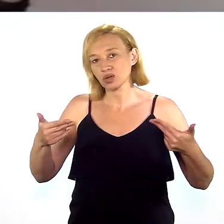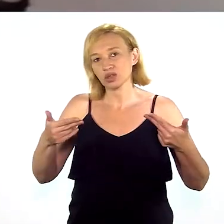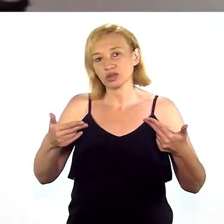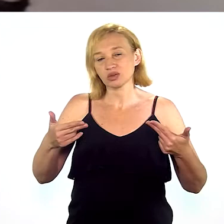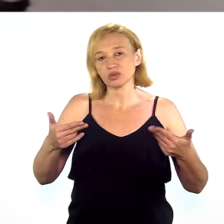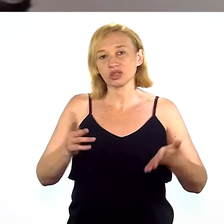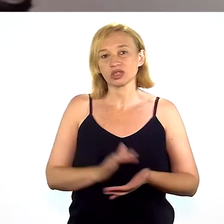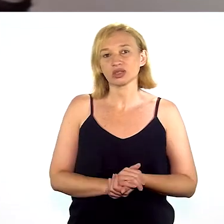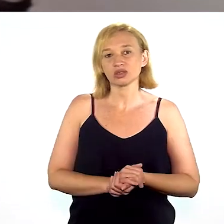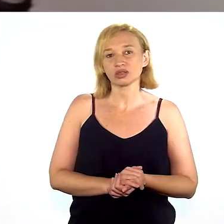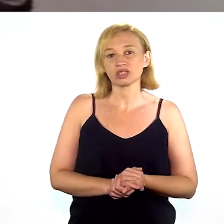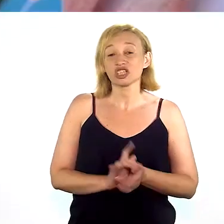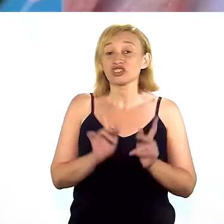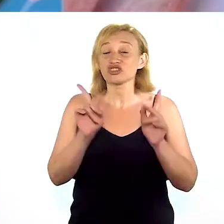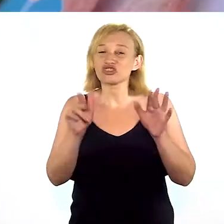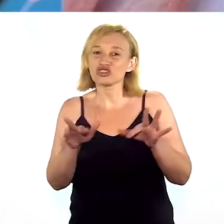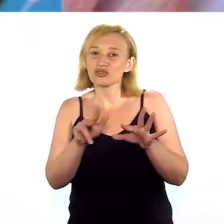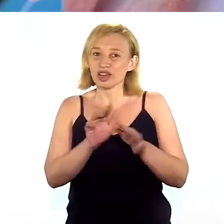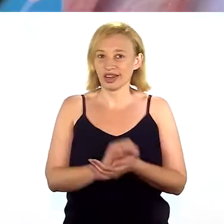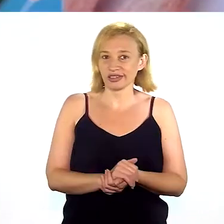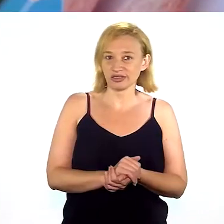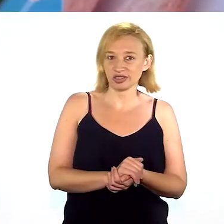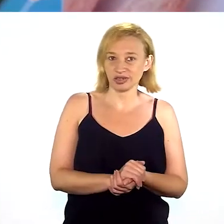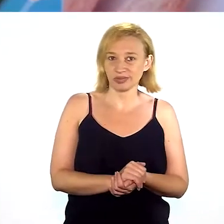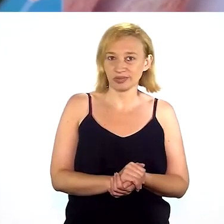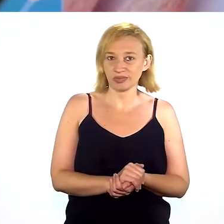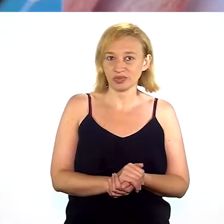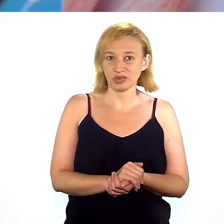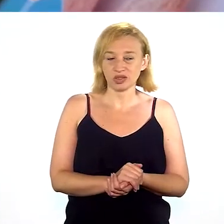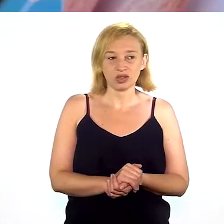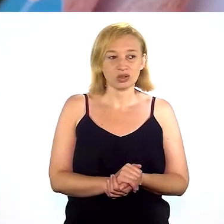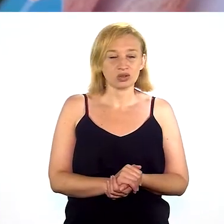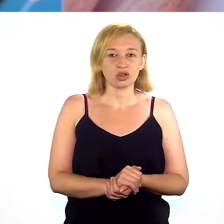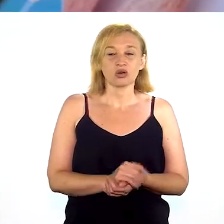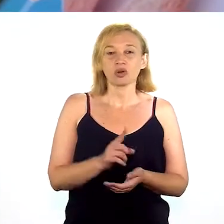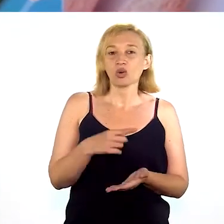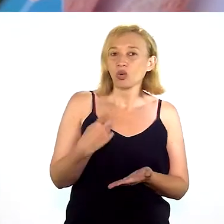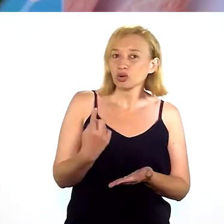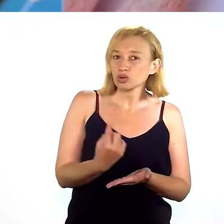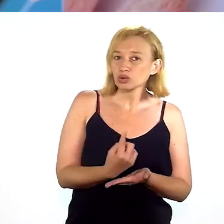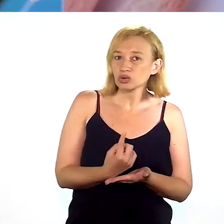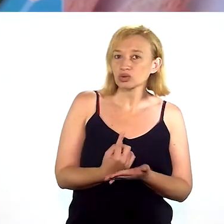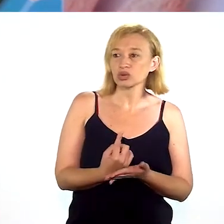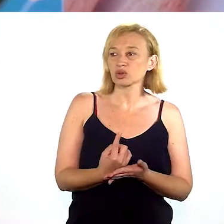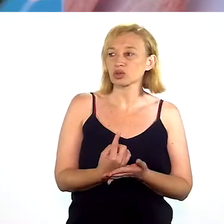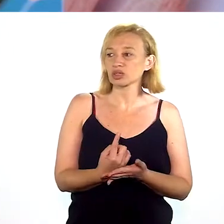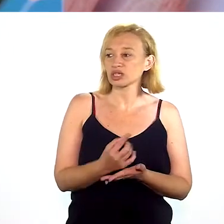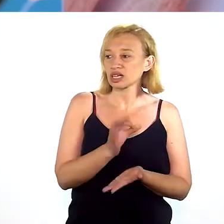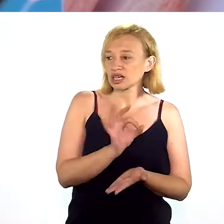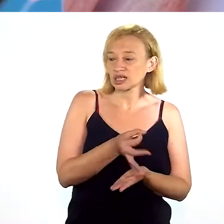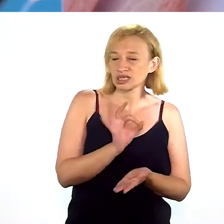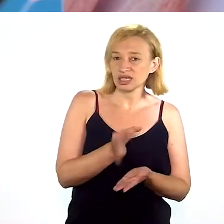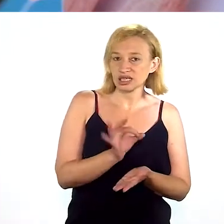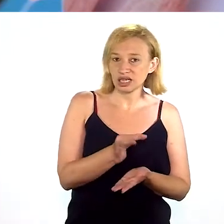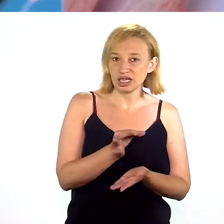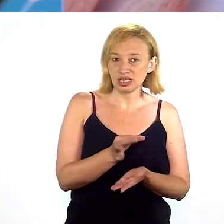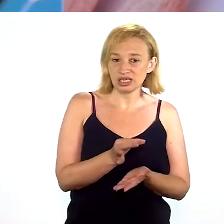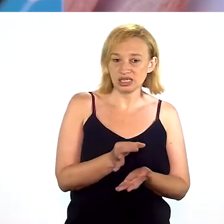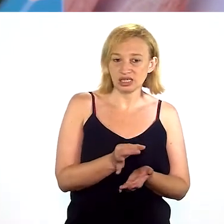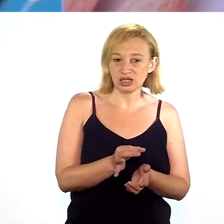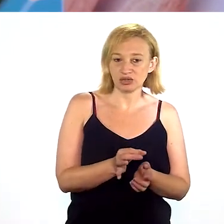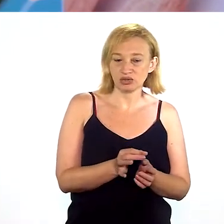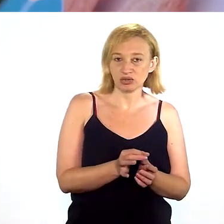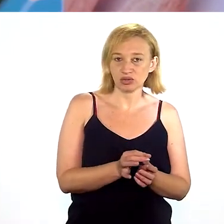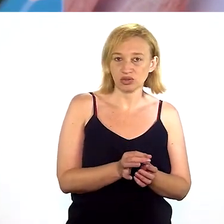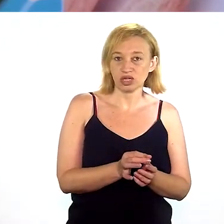olhar para as coisas de uma forma diferenciada, de um outro, porque quando a gente também tem muita